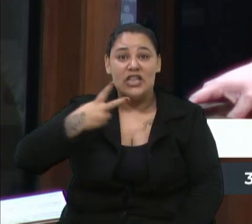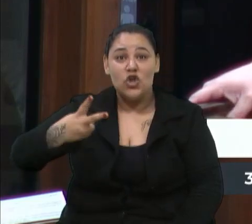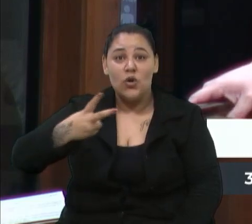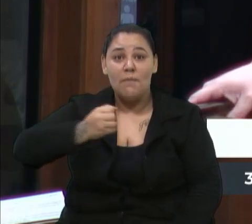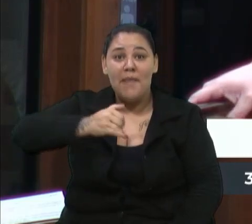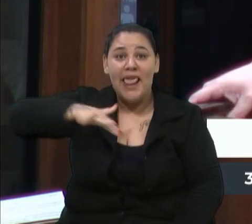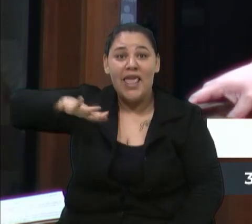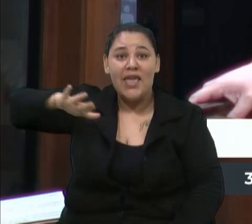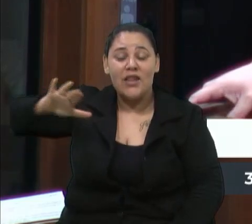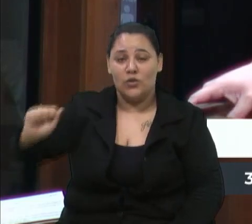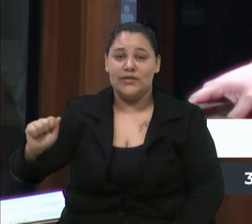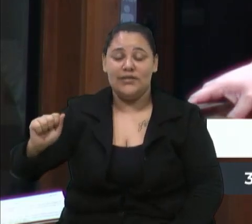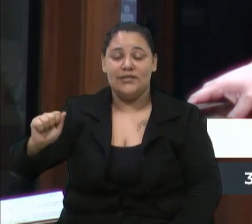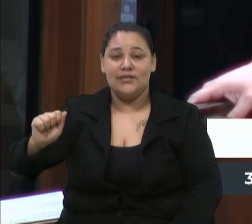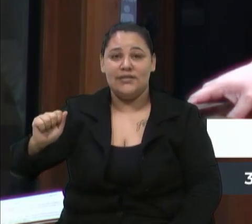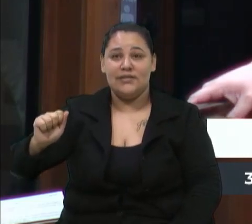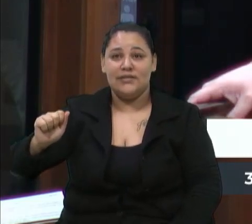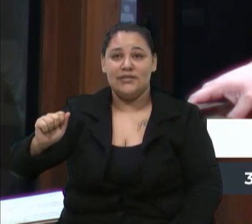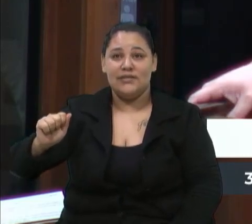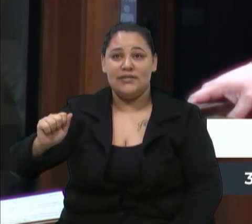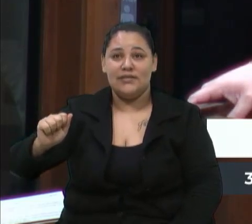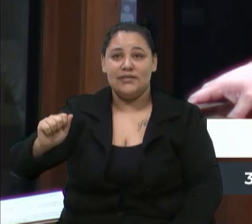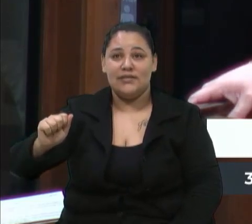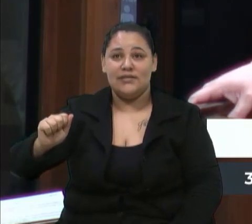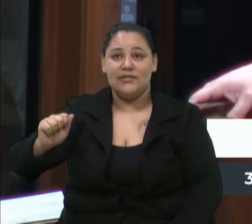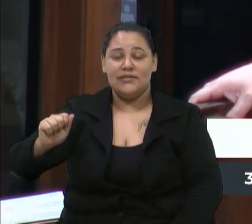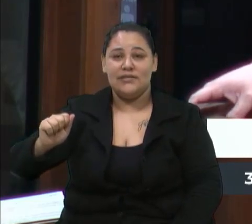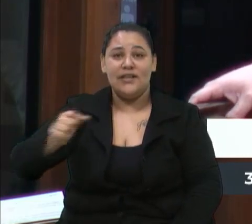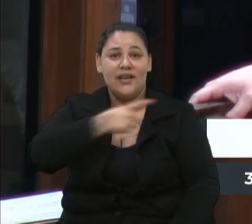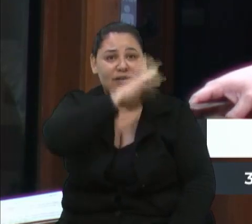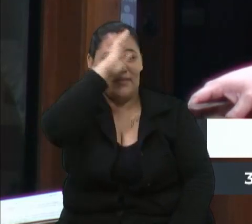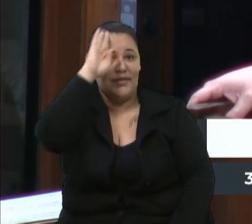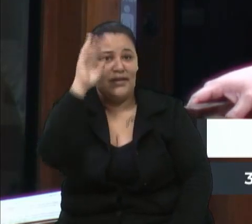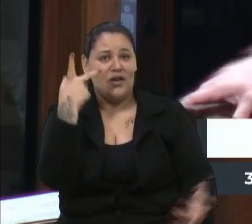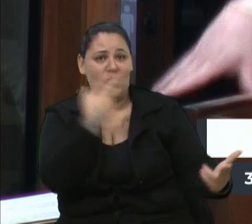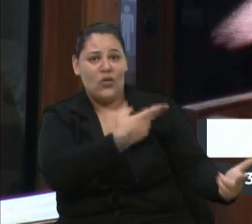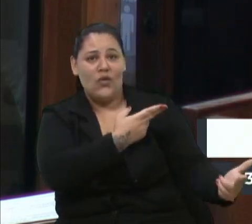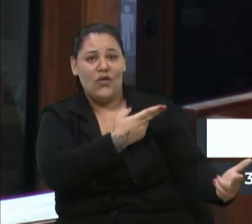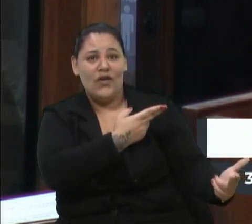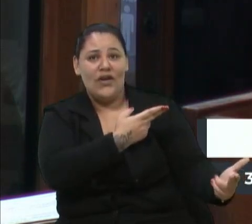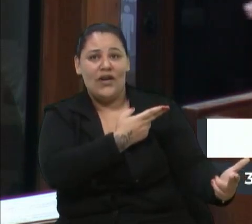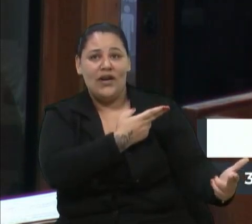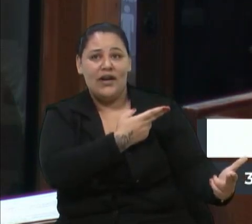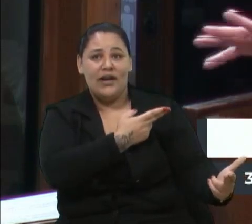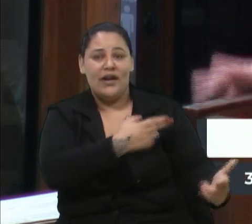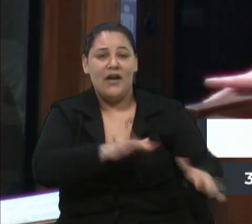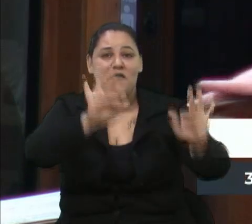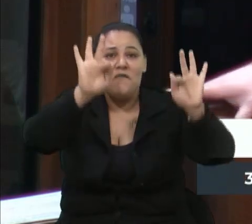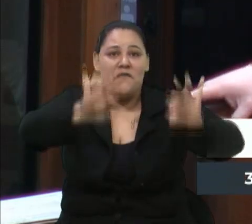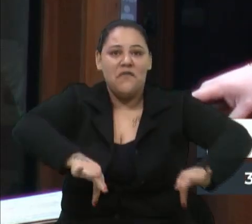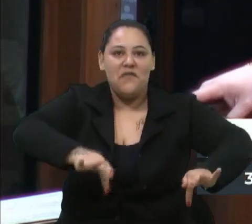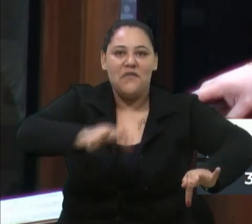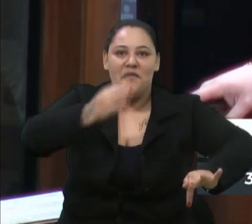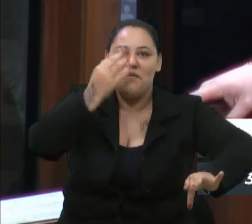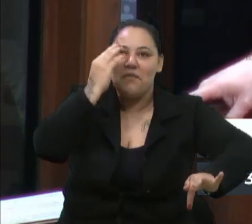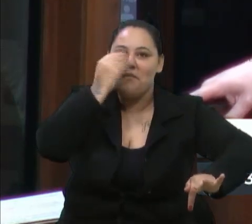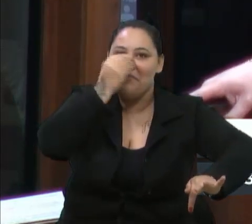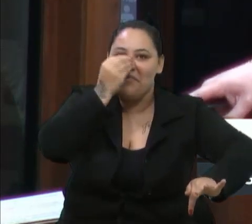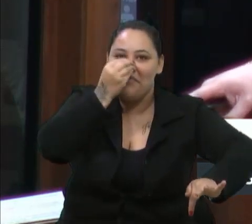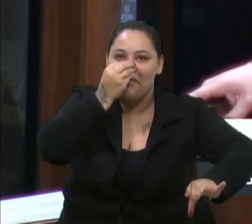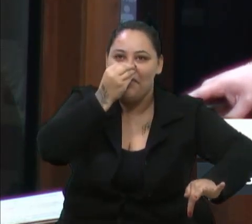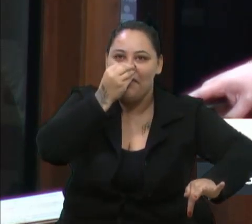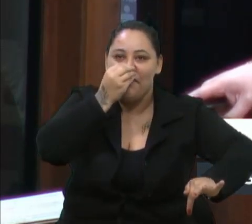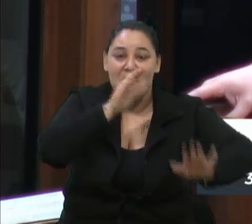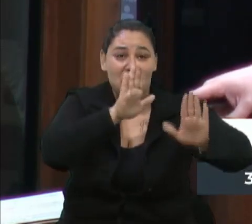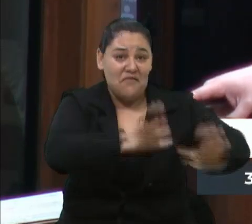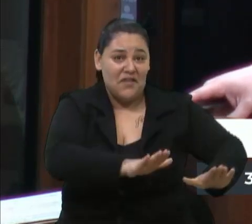milhões. Aí vou na linha que o vereador Bressan falou. Se terminasse com a palhaçada de ficar em